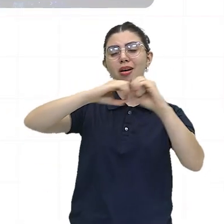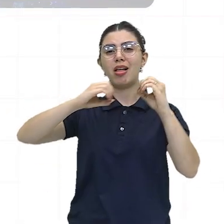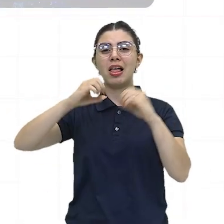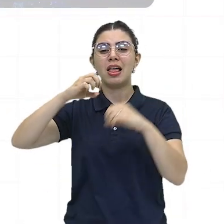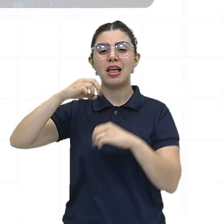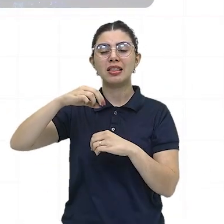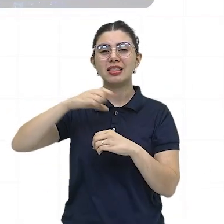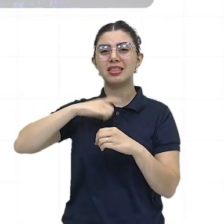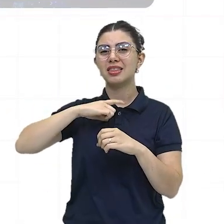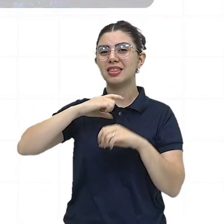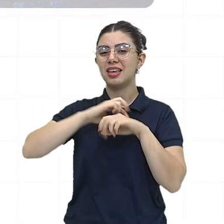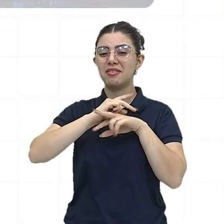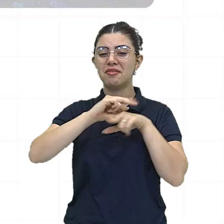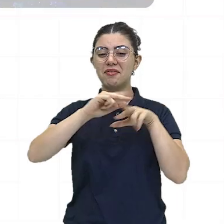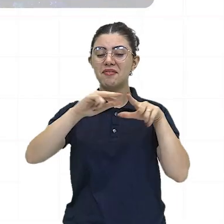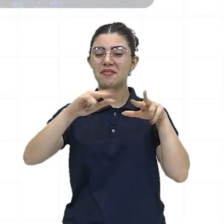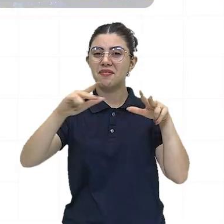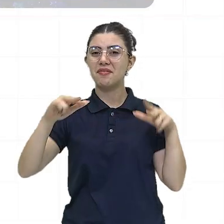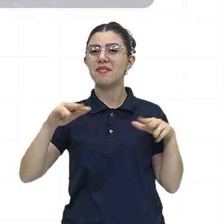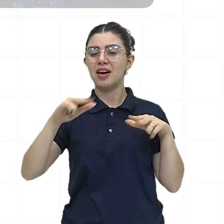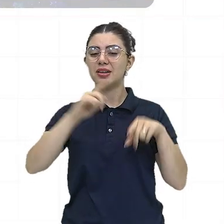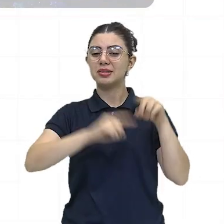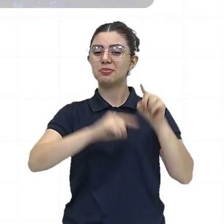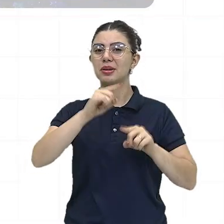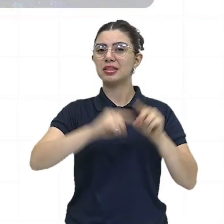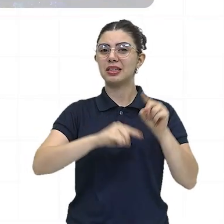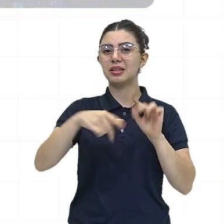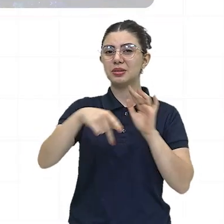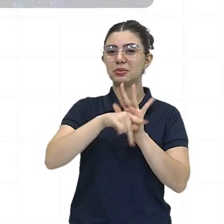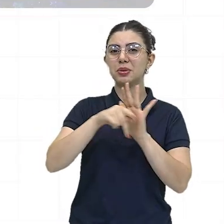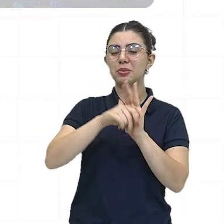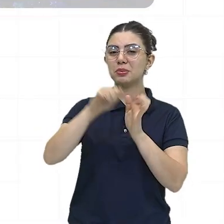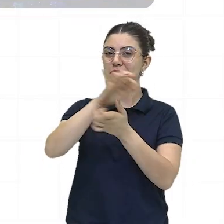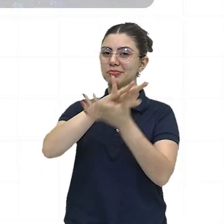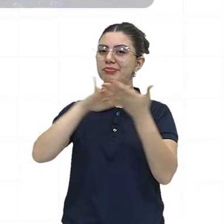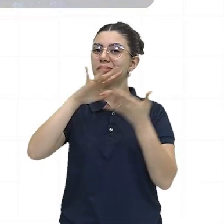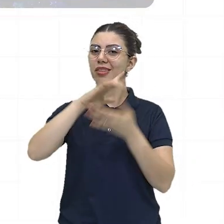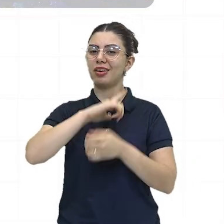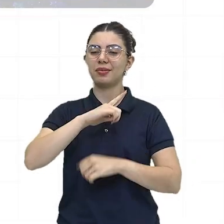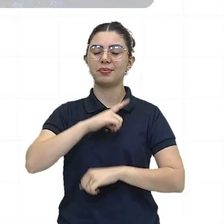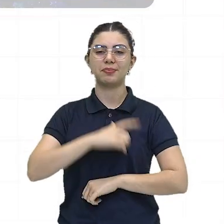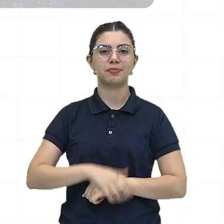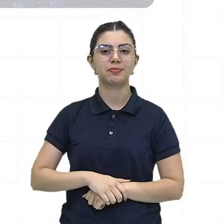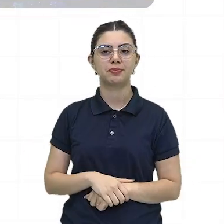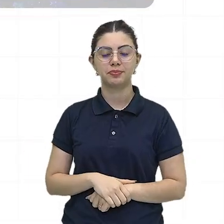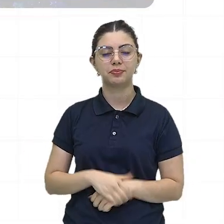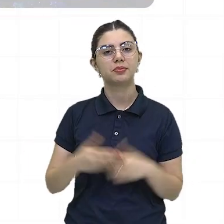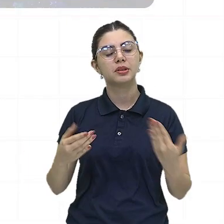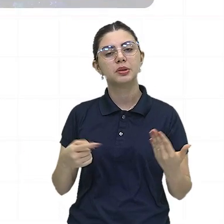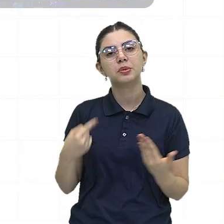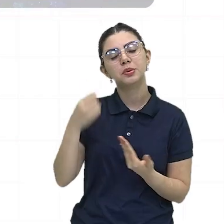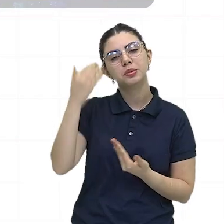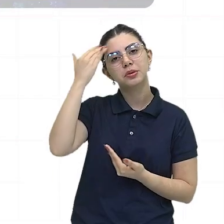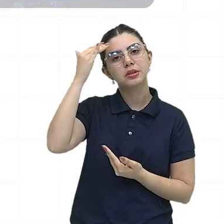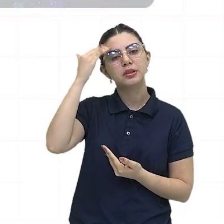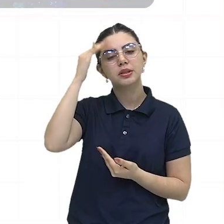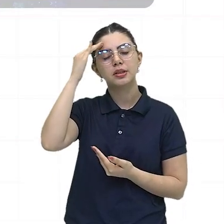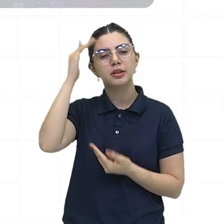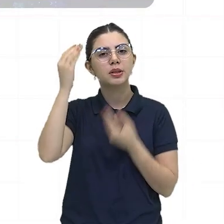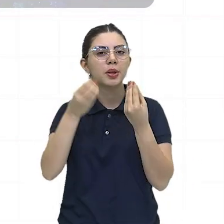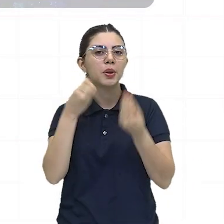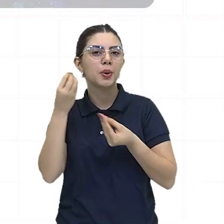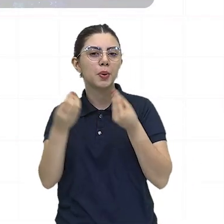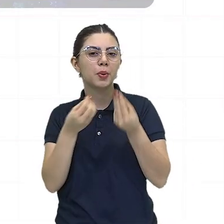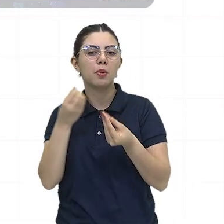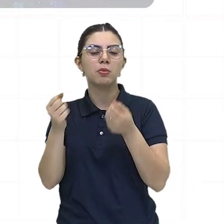nebulosas, buracos negros e outros objetos cósmicos. Então, para compreender mais esse